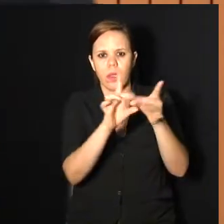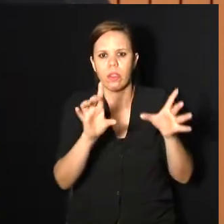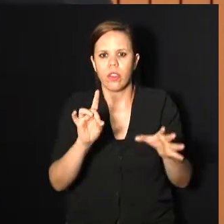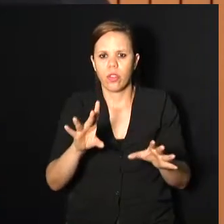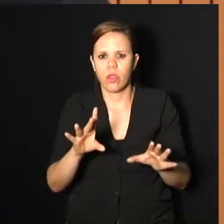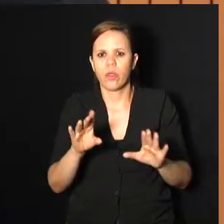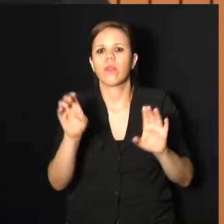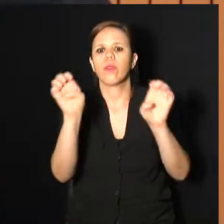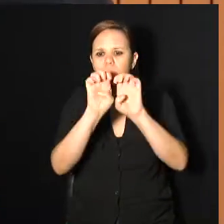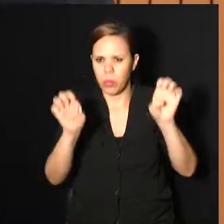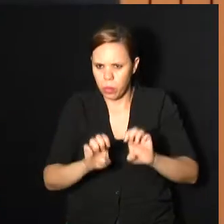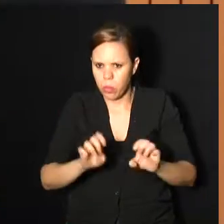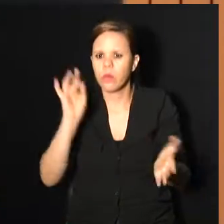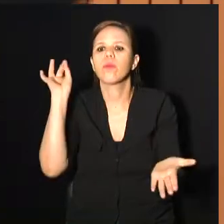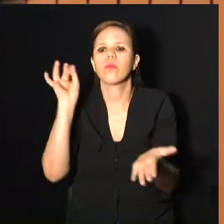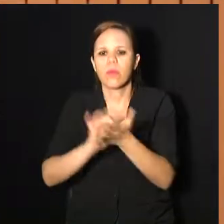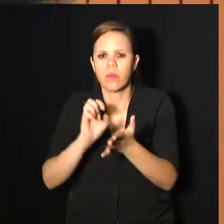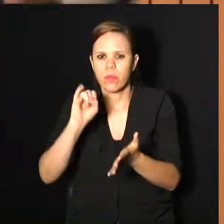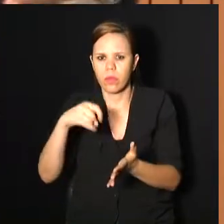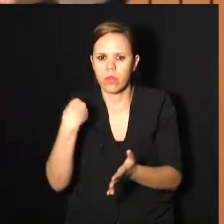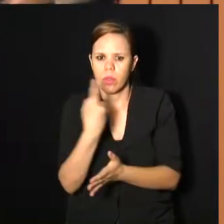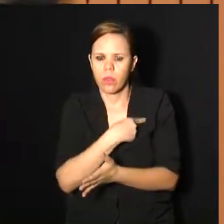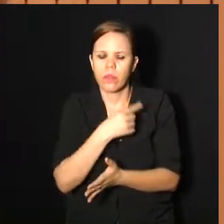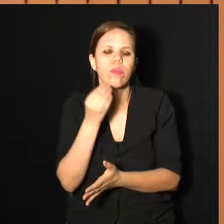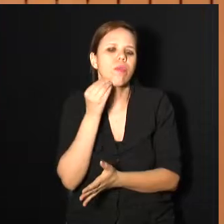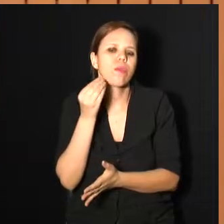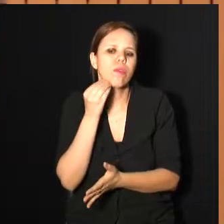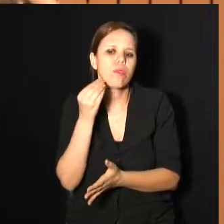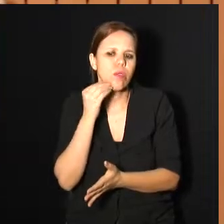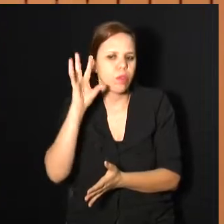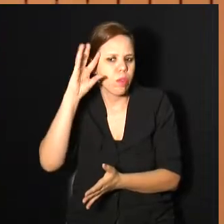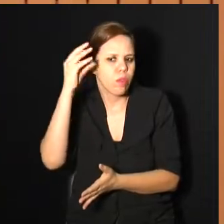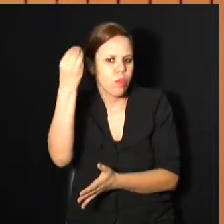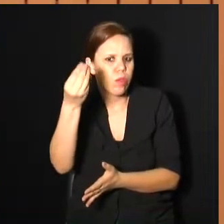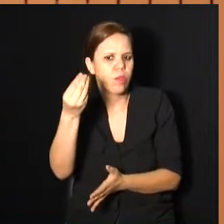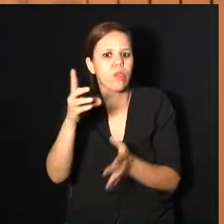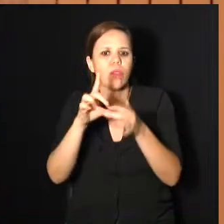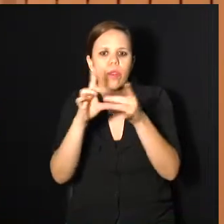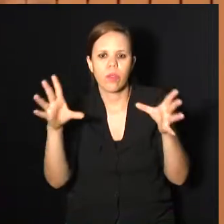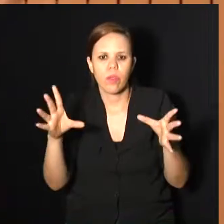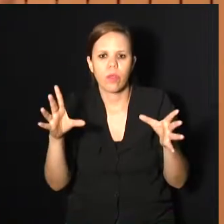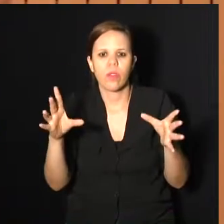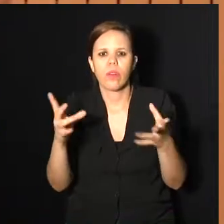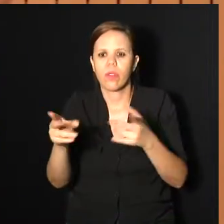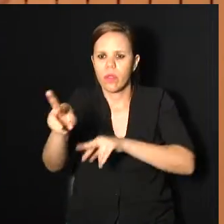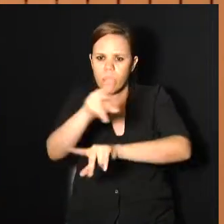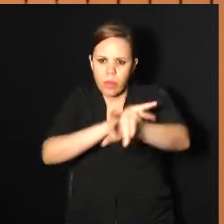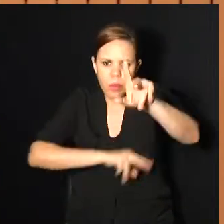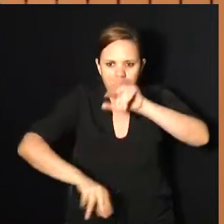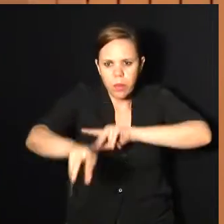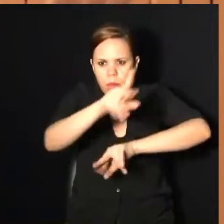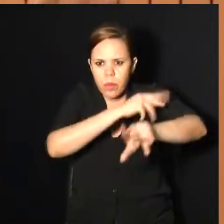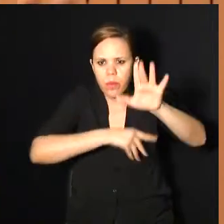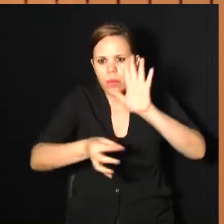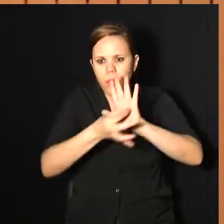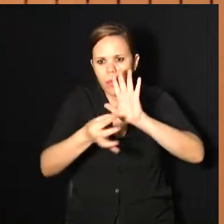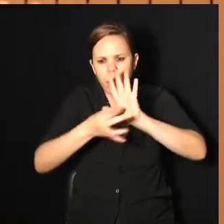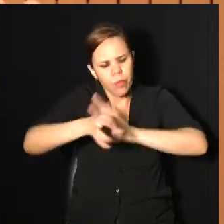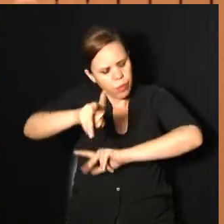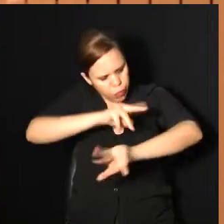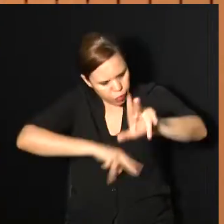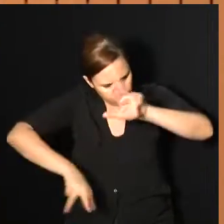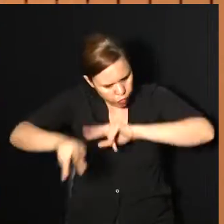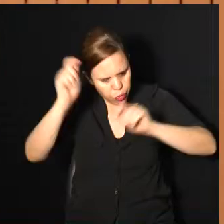bem estruturadas se nós darmos a oportunidade e compreendermos que democracia é pluralidade de ideias, são opiniões